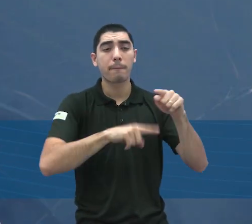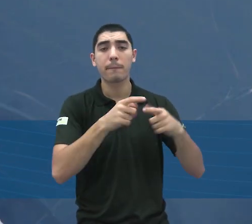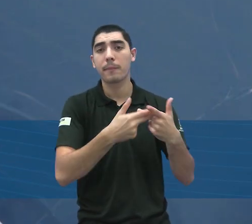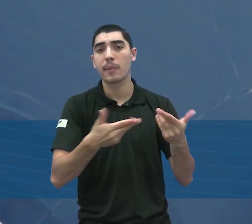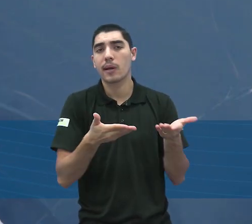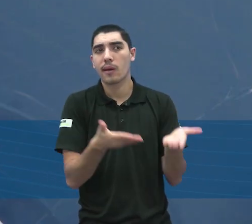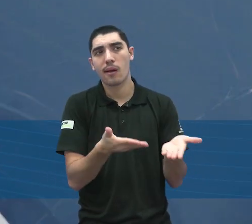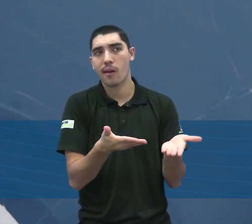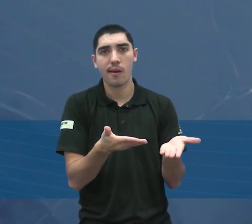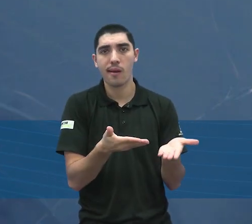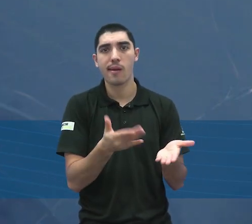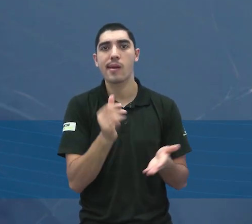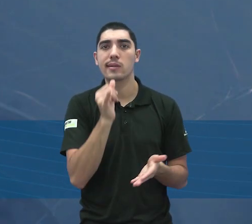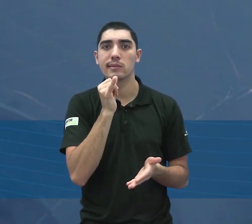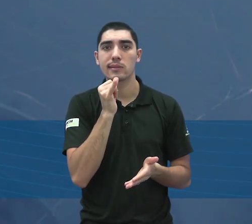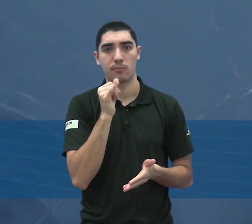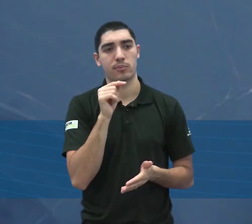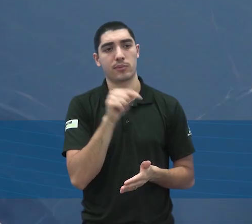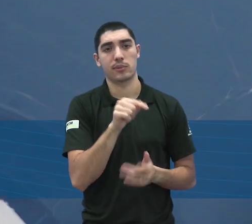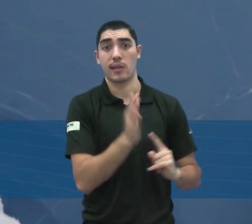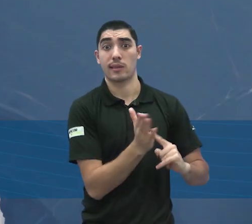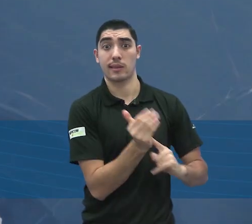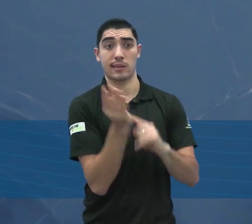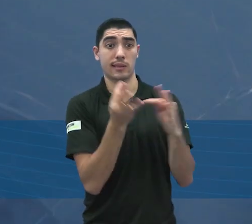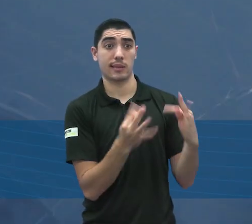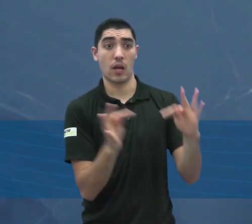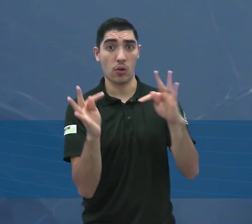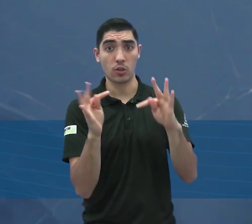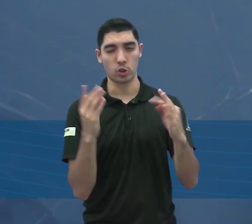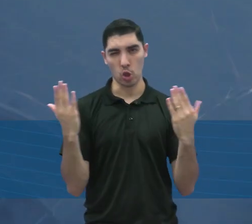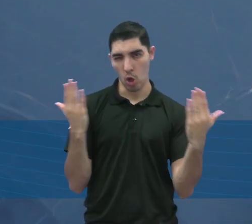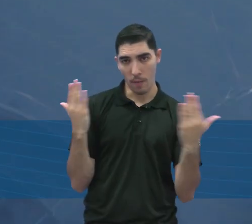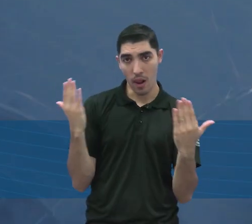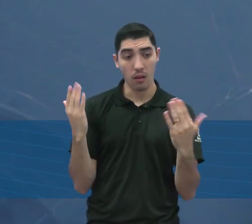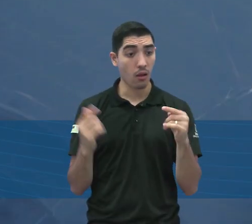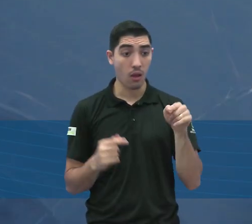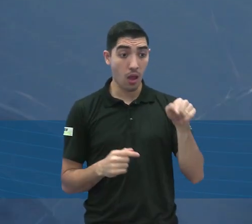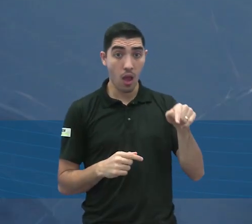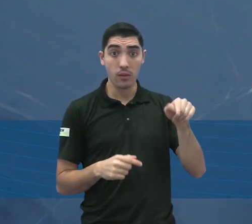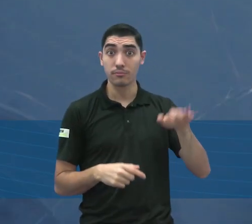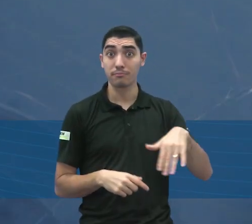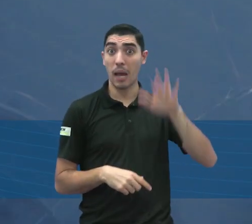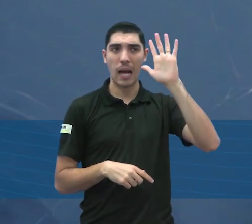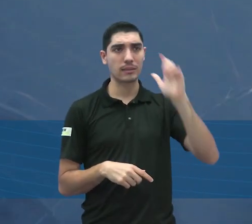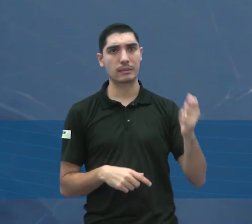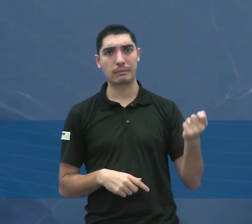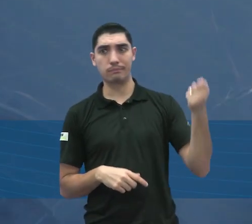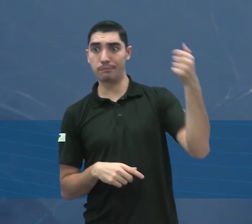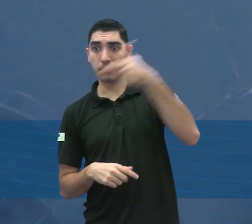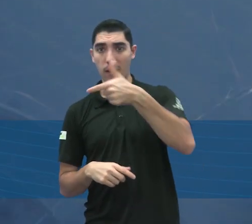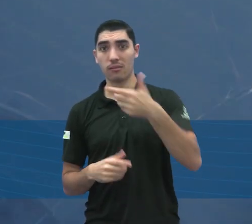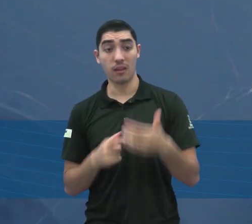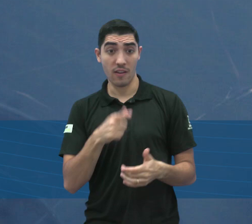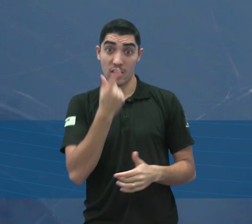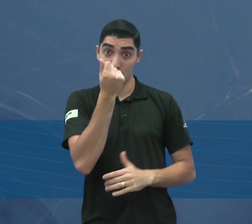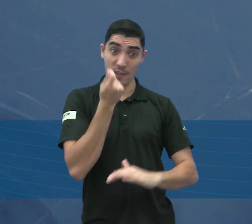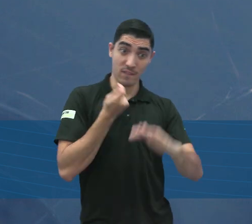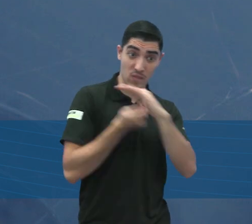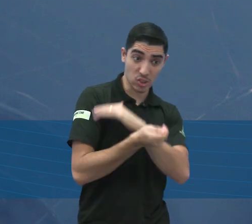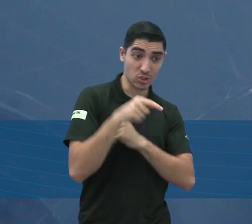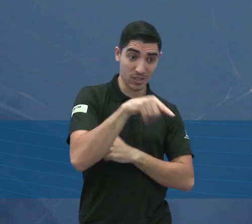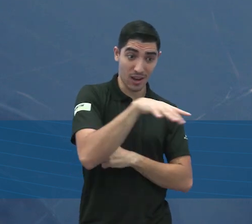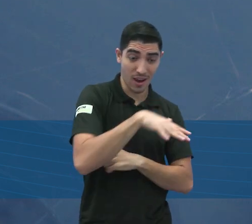produto dotado de tecnologia, né? Então, assim, investir em desenvolvimento tecnológico é muito importante,